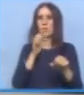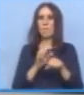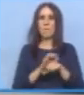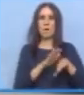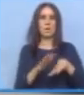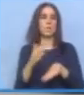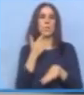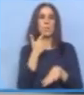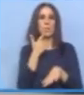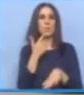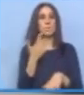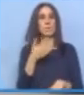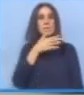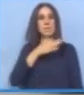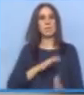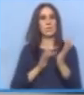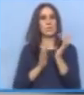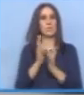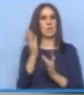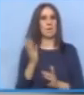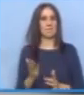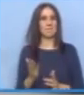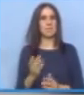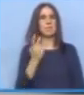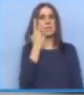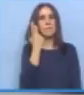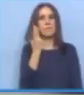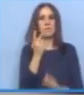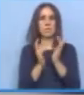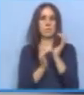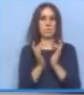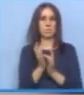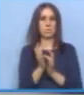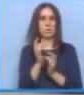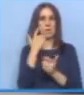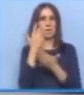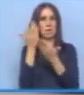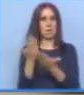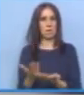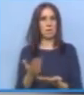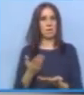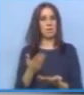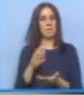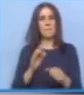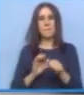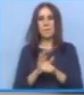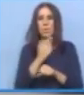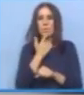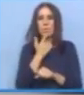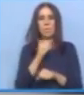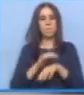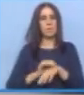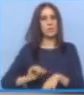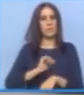imenso do sangue de Jesus, que é a vida de Jesus. Nela, nesse mar imenso, os nossos pecados